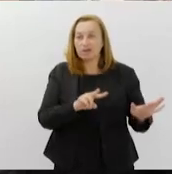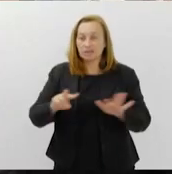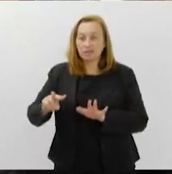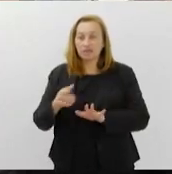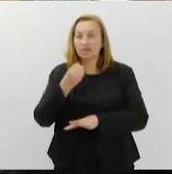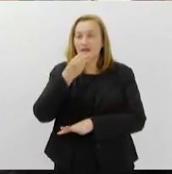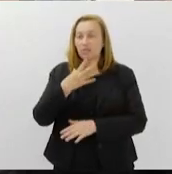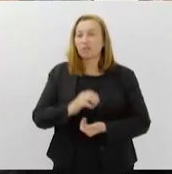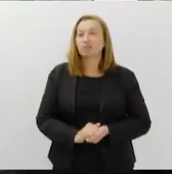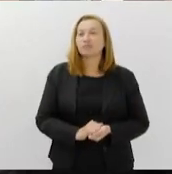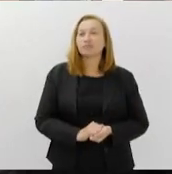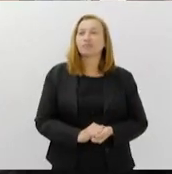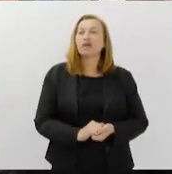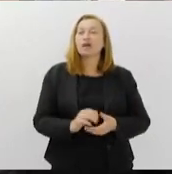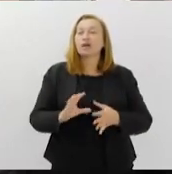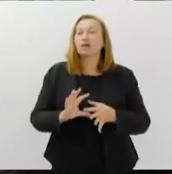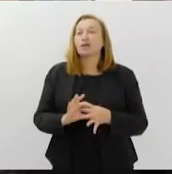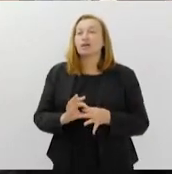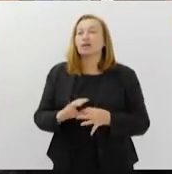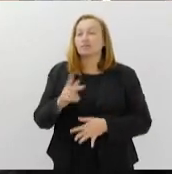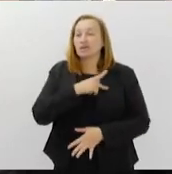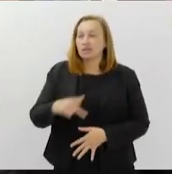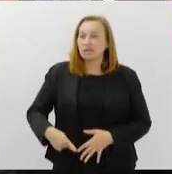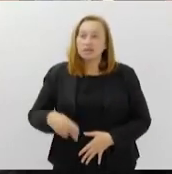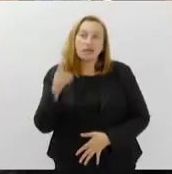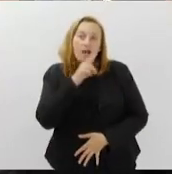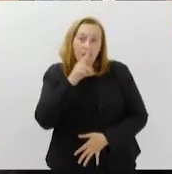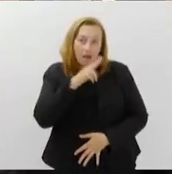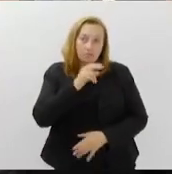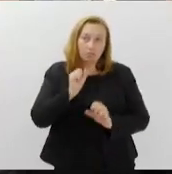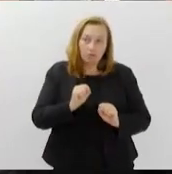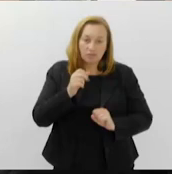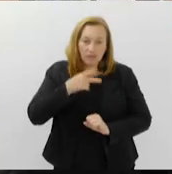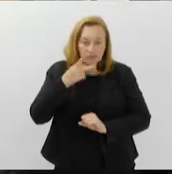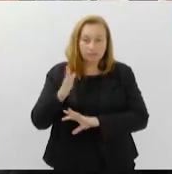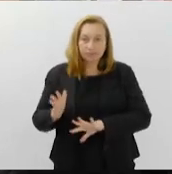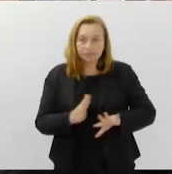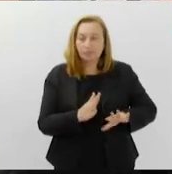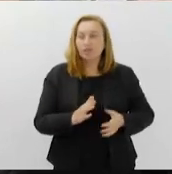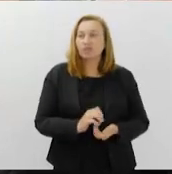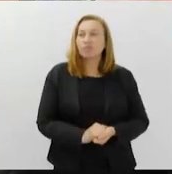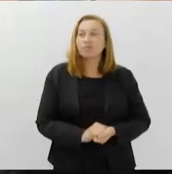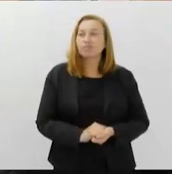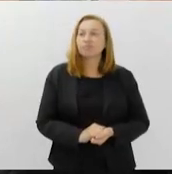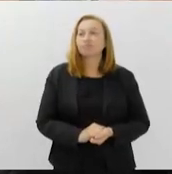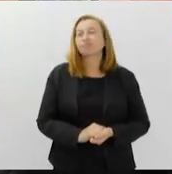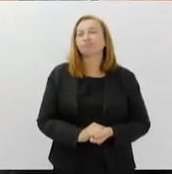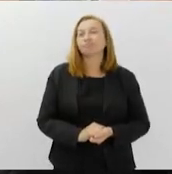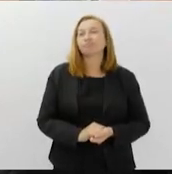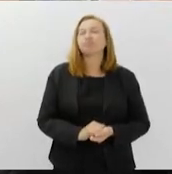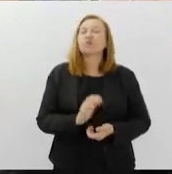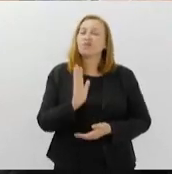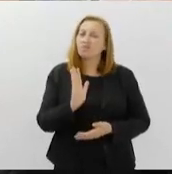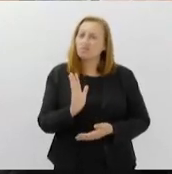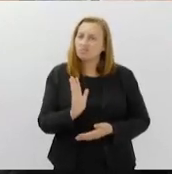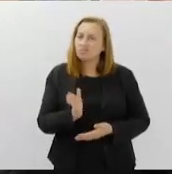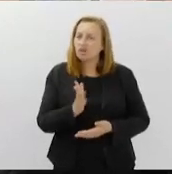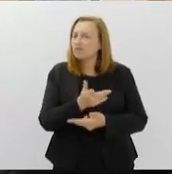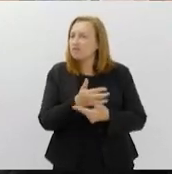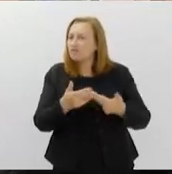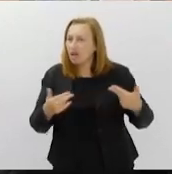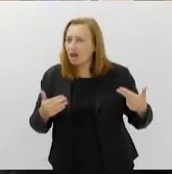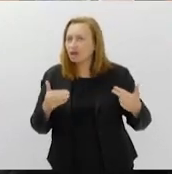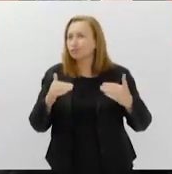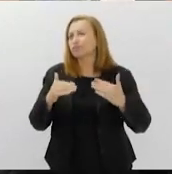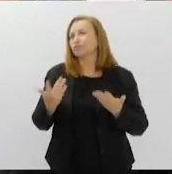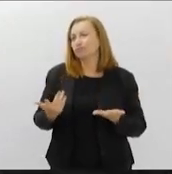solícito. Presidente, me permite, muito rapidamente, dizer o seguinte, que as tentativas já foram várias de acordo. Até várias.